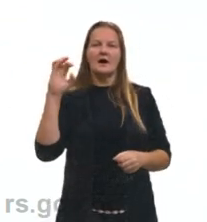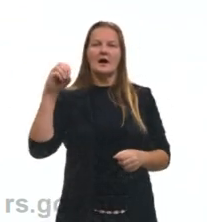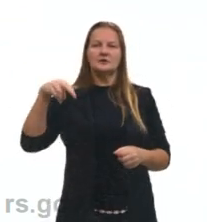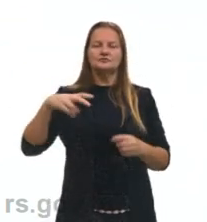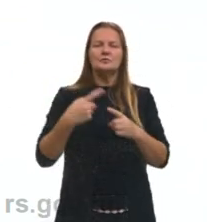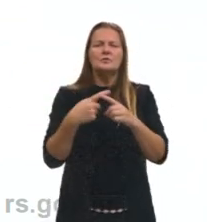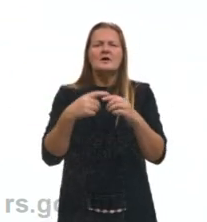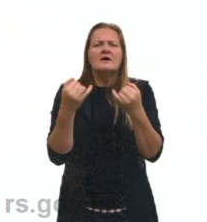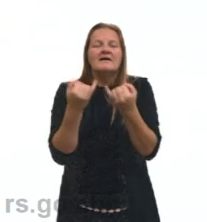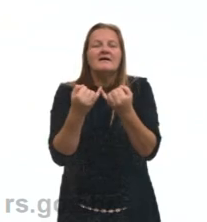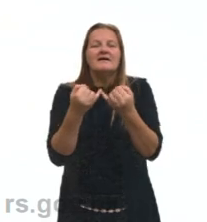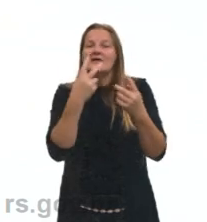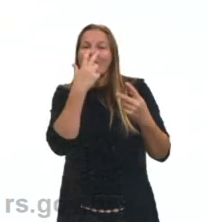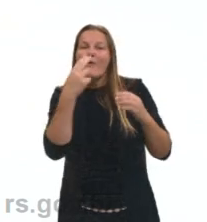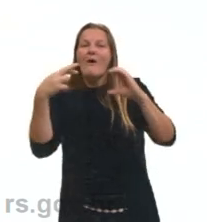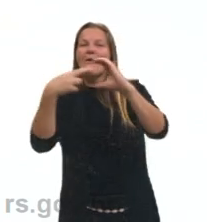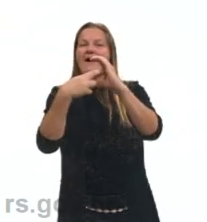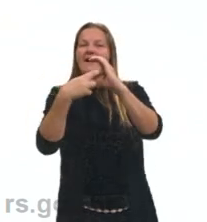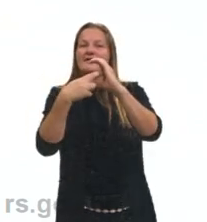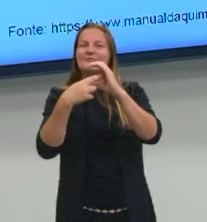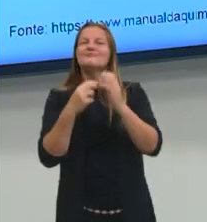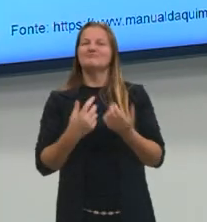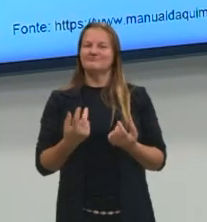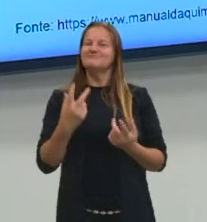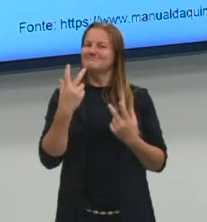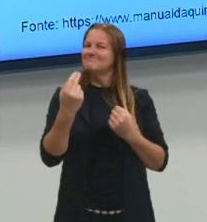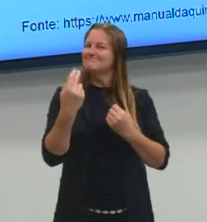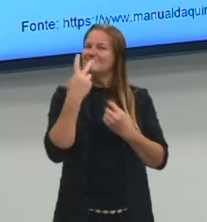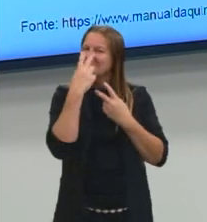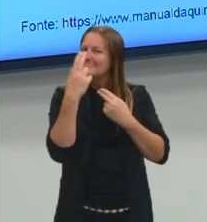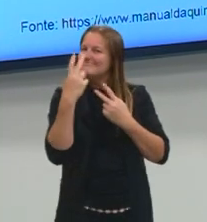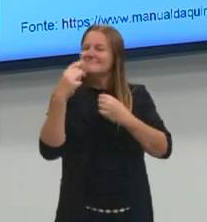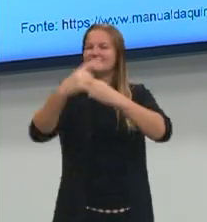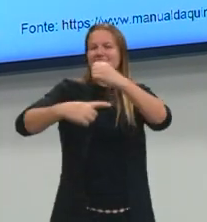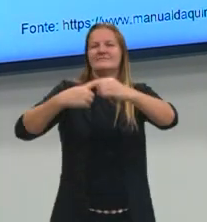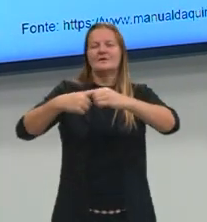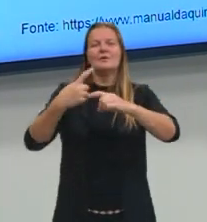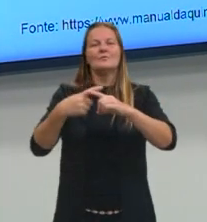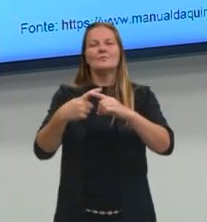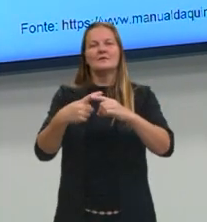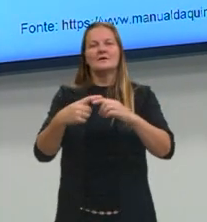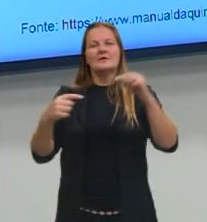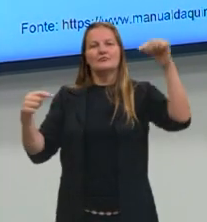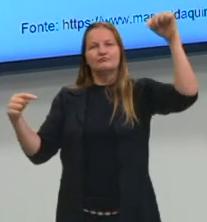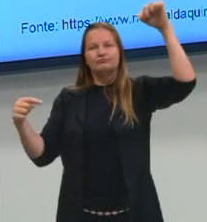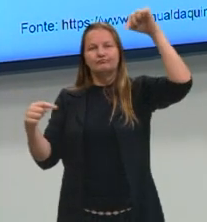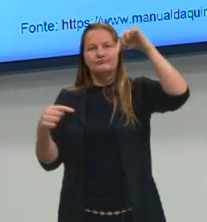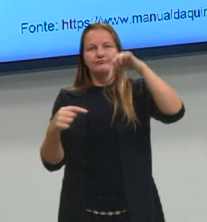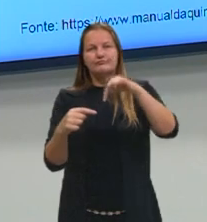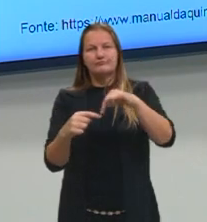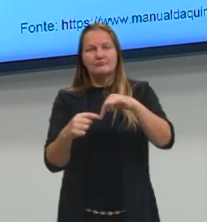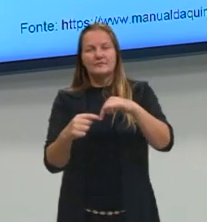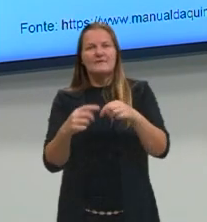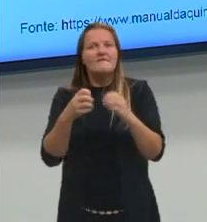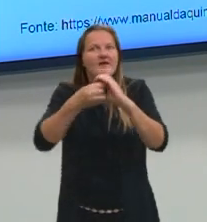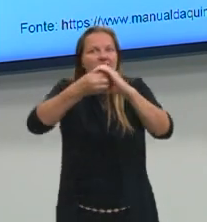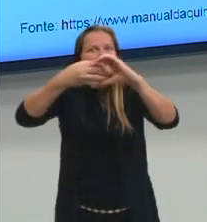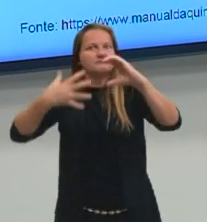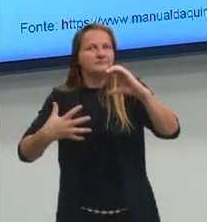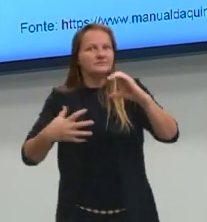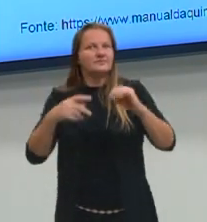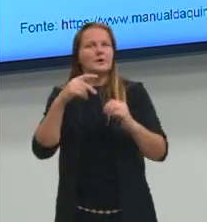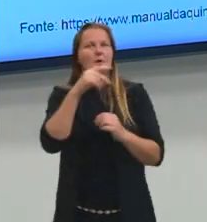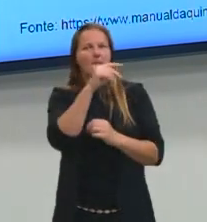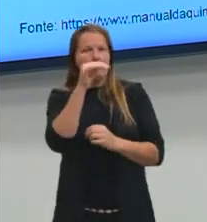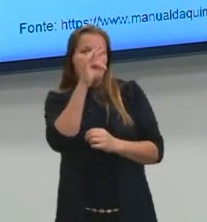mesmo sentido do raio atômico só para gente lembrar de na hora de fazer nosso resuminho Porque como são várias propriedades periódicas é